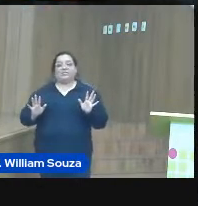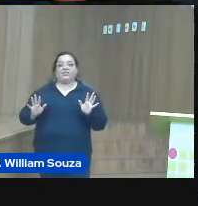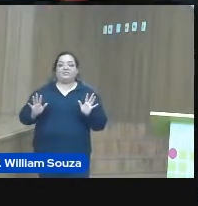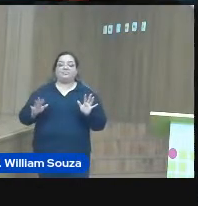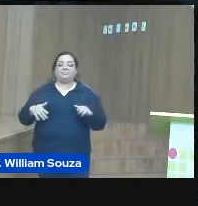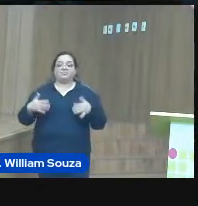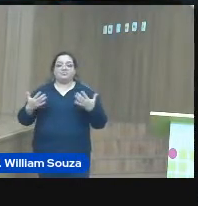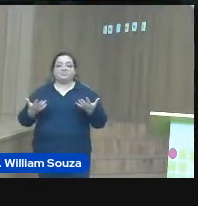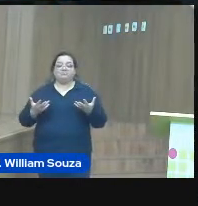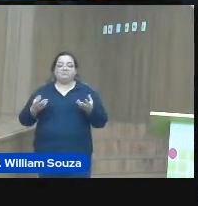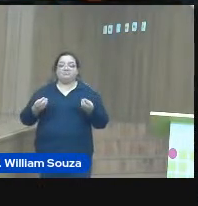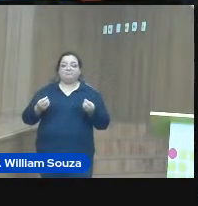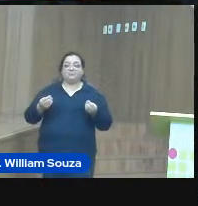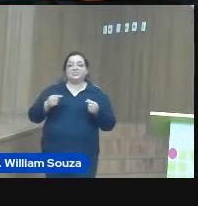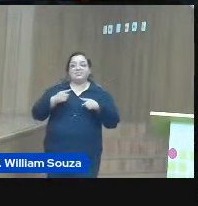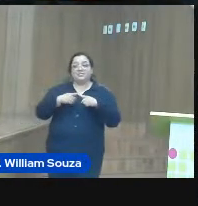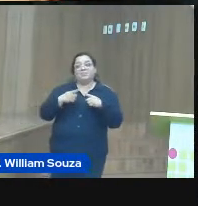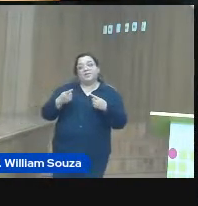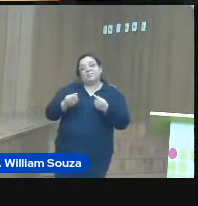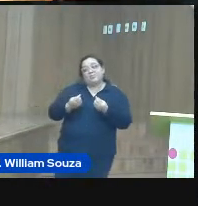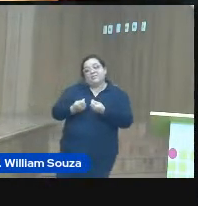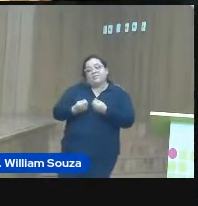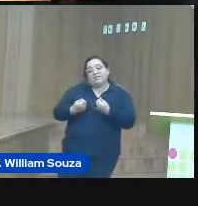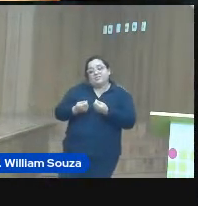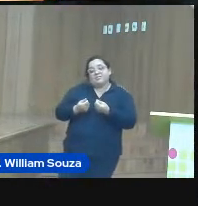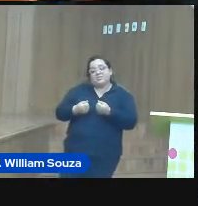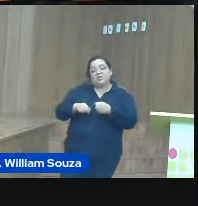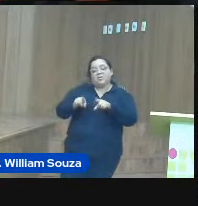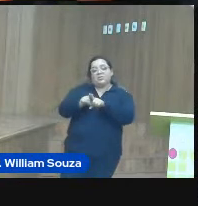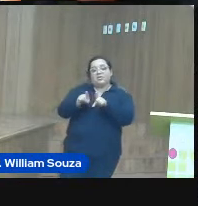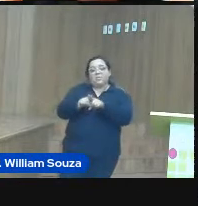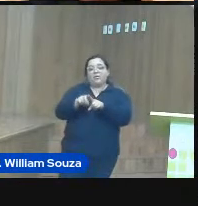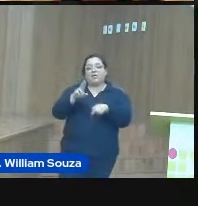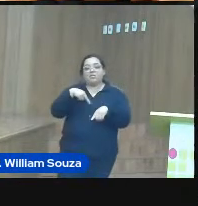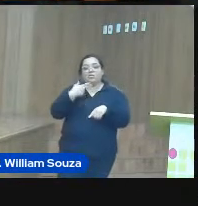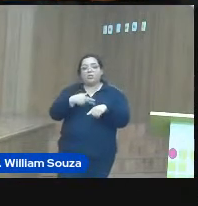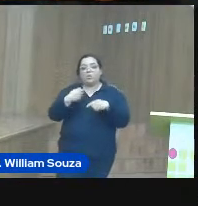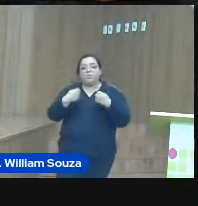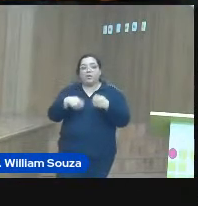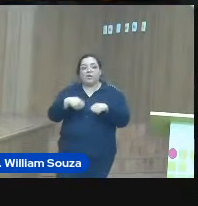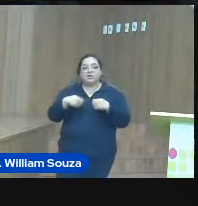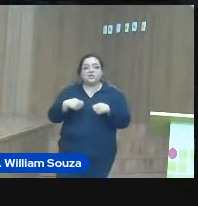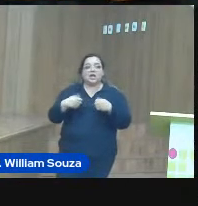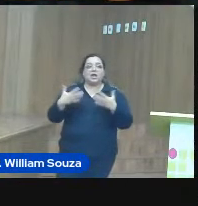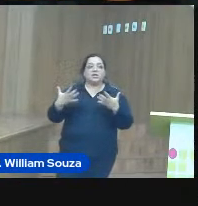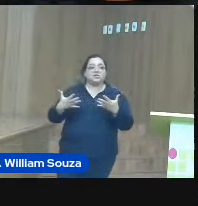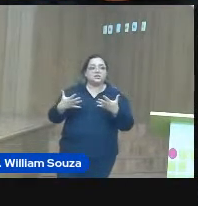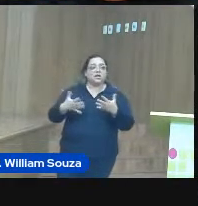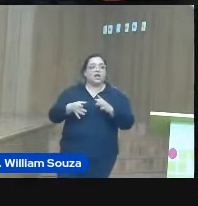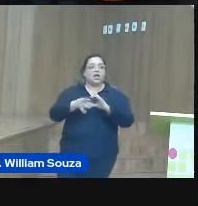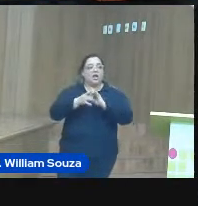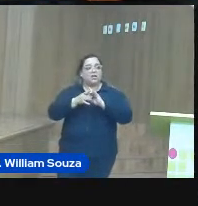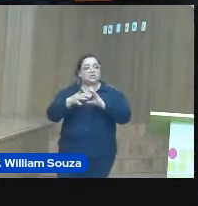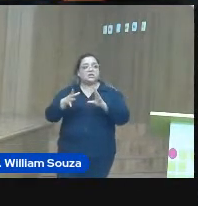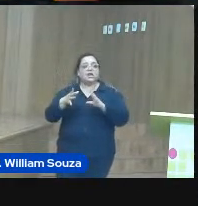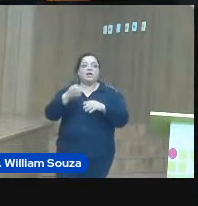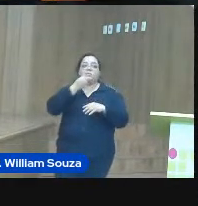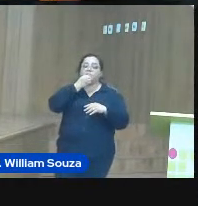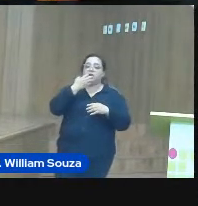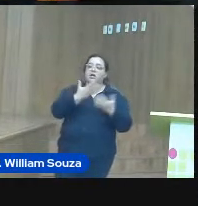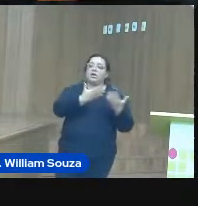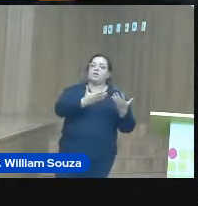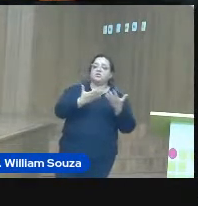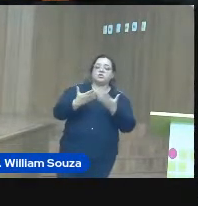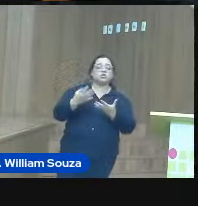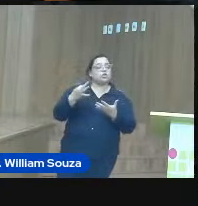de matemática, mas eu faço umas contas também, né? A gente precisa abraçar. Rafa, bem-vindo, amigão. Todo mundo faz